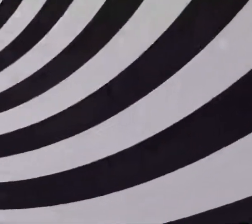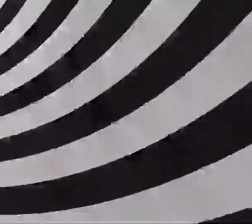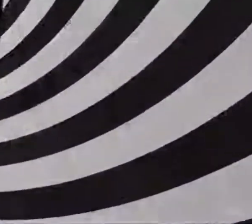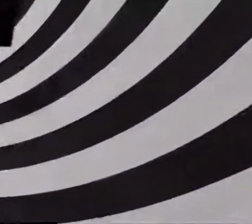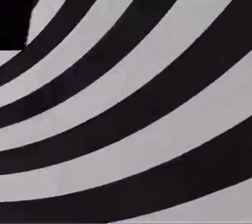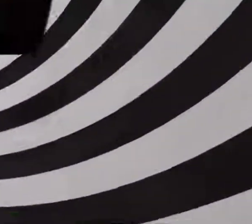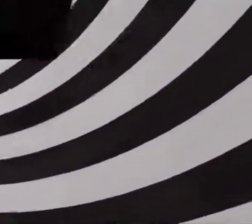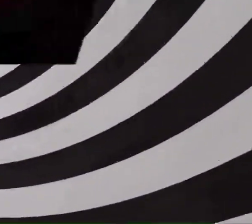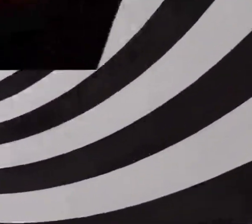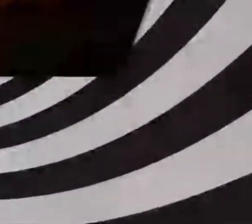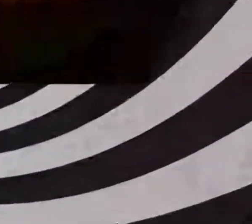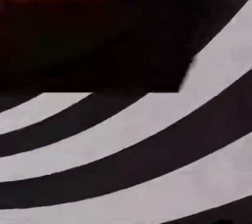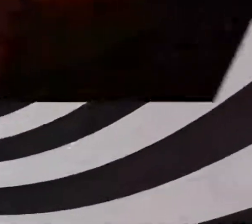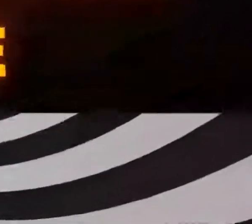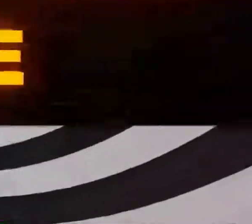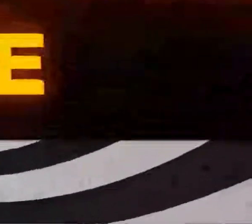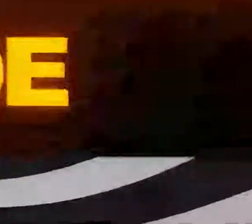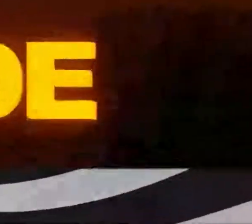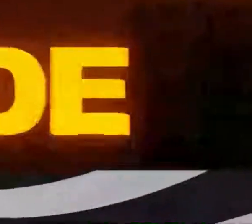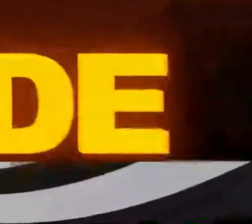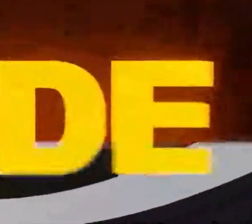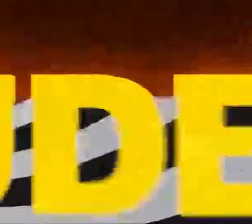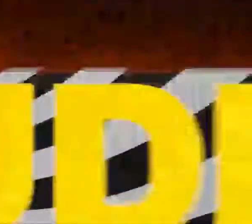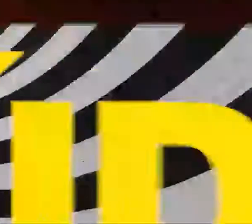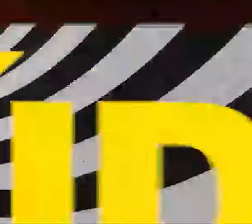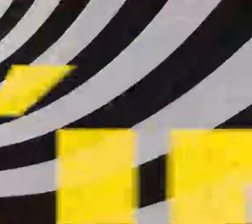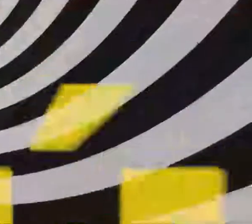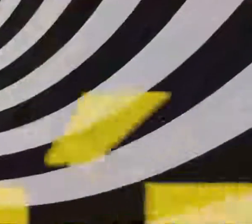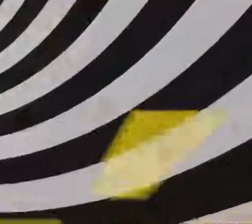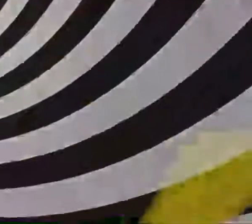Exercício físico e saúde.